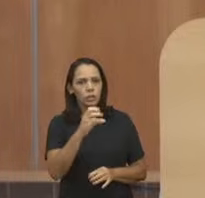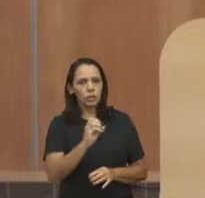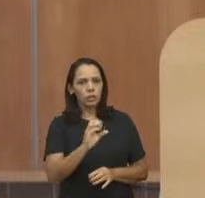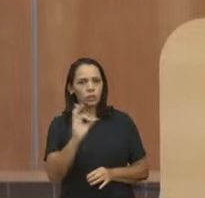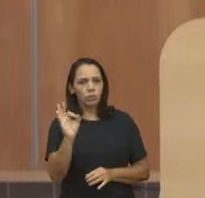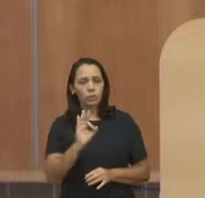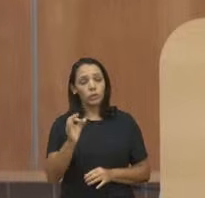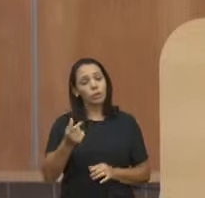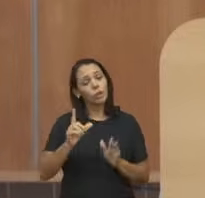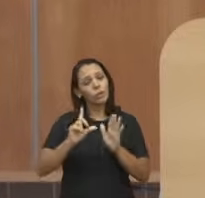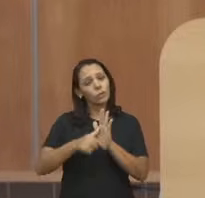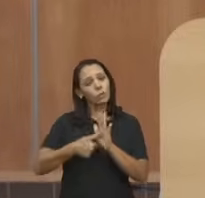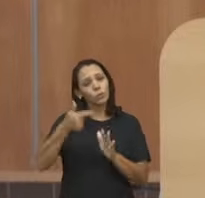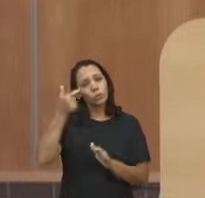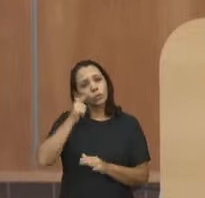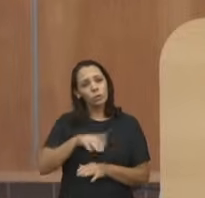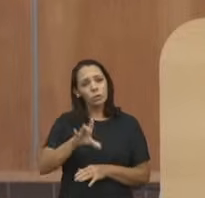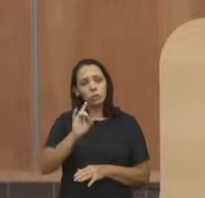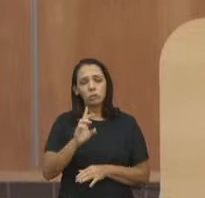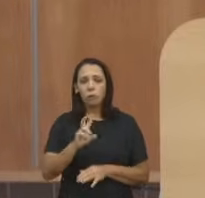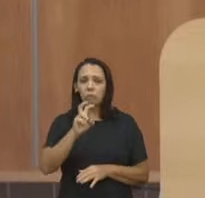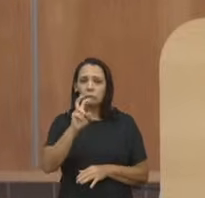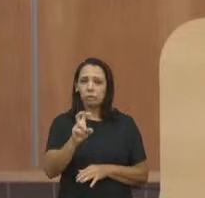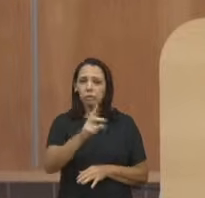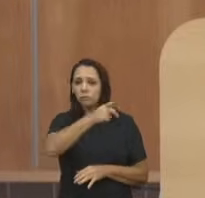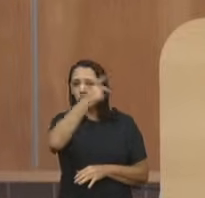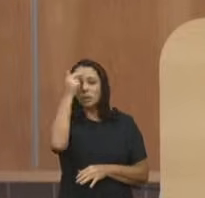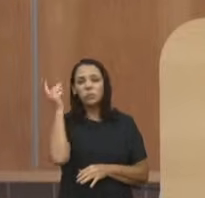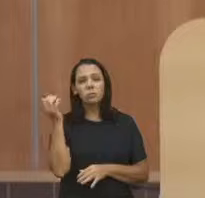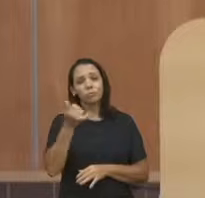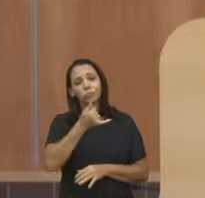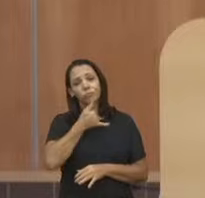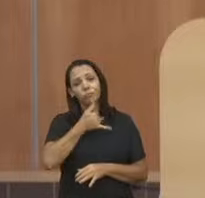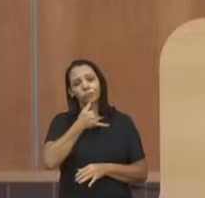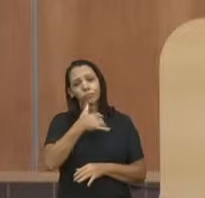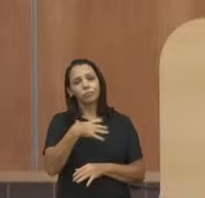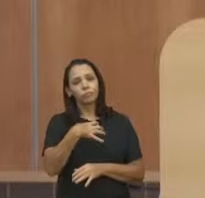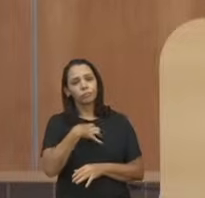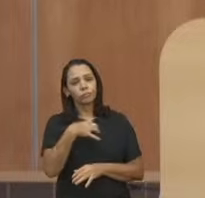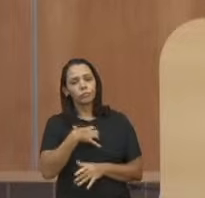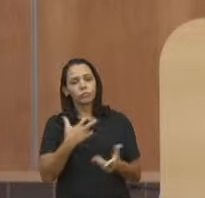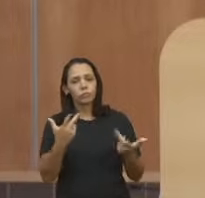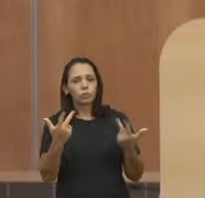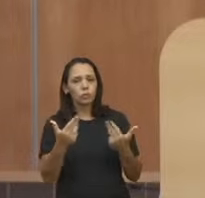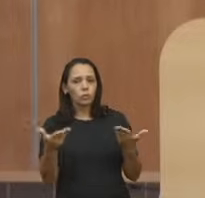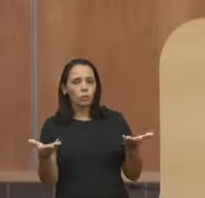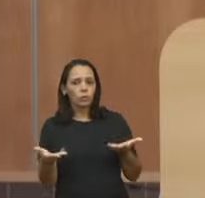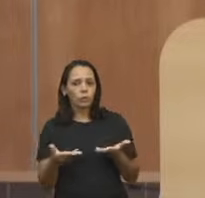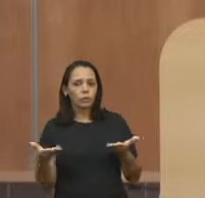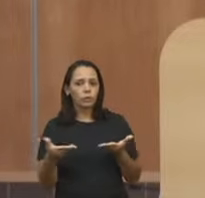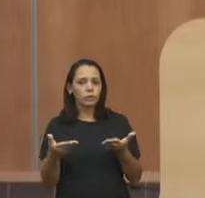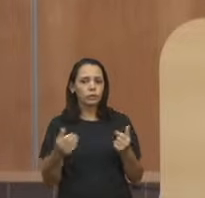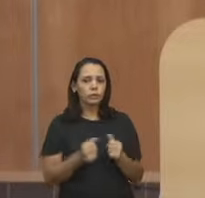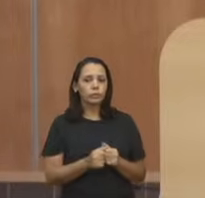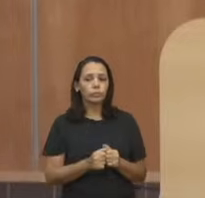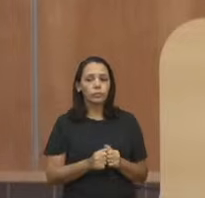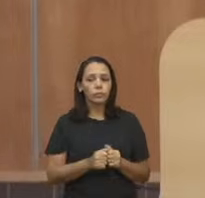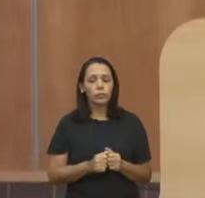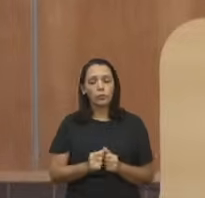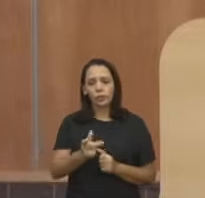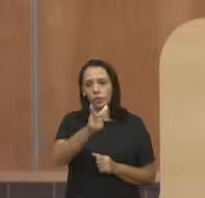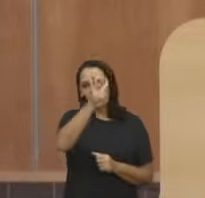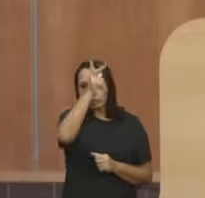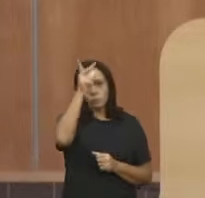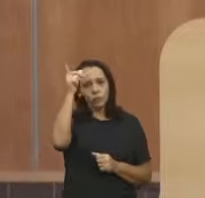conquistando 5%, cria uma frustração nas pessoas. E aqui é a mesma coisa. Eu acho que, né, ser prefeito tem que trabalhar